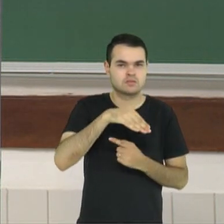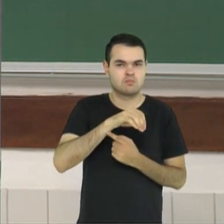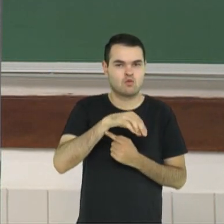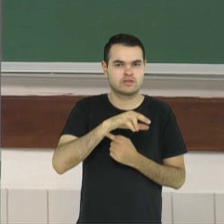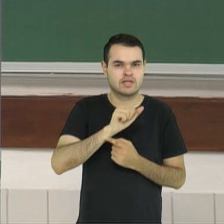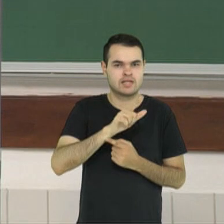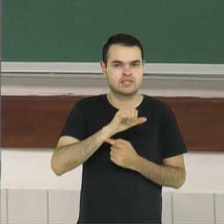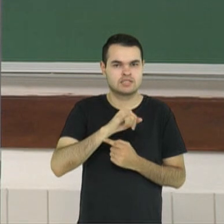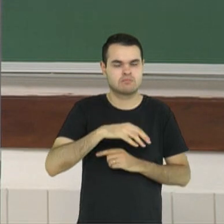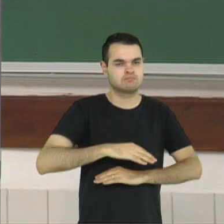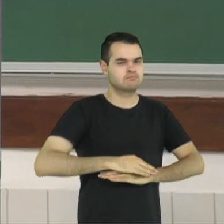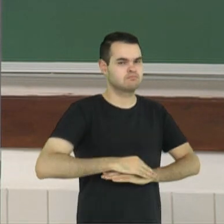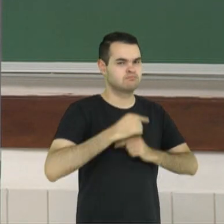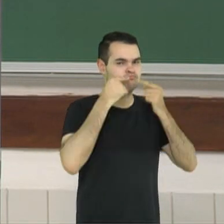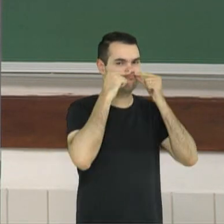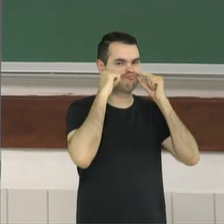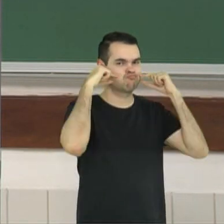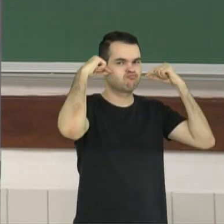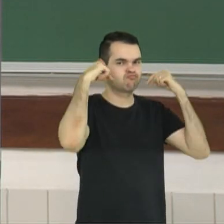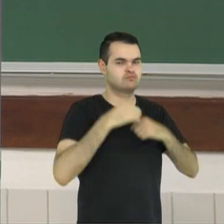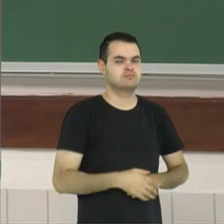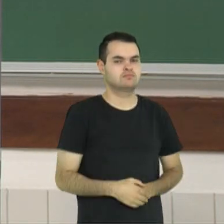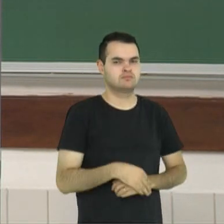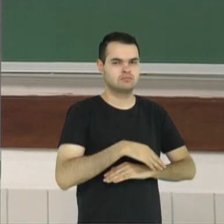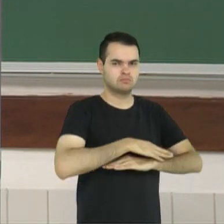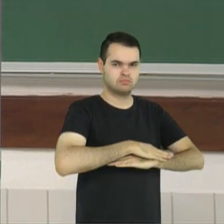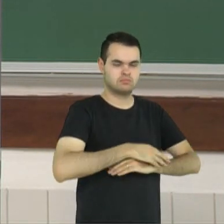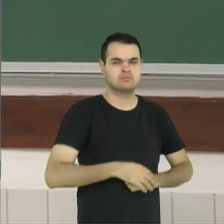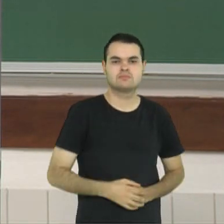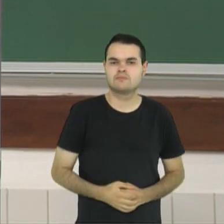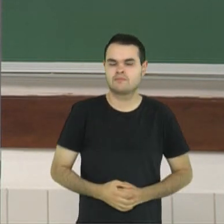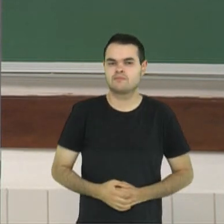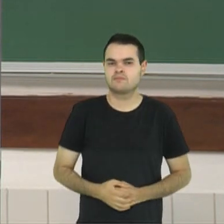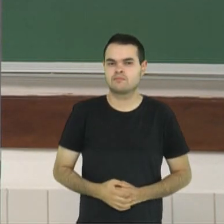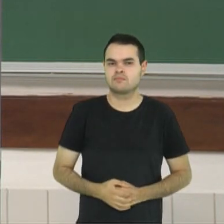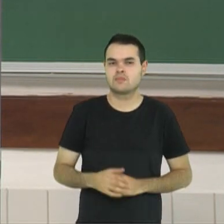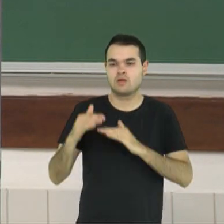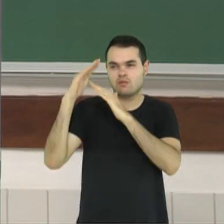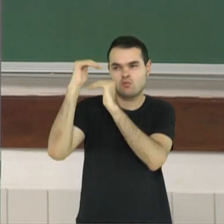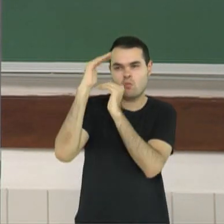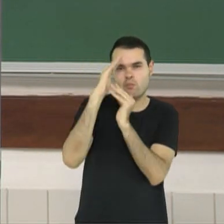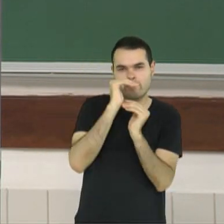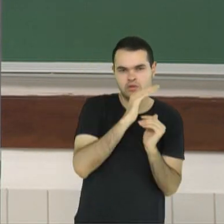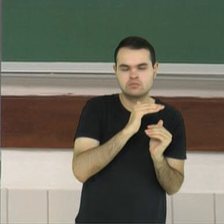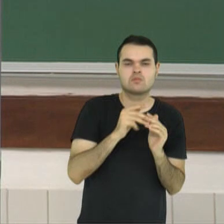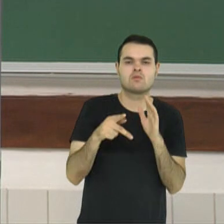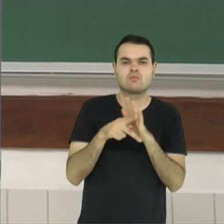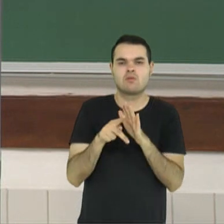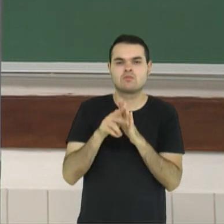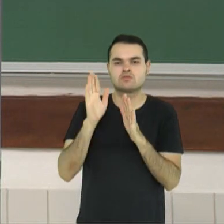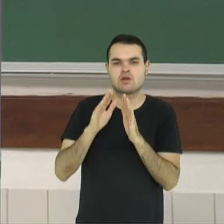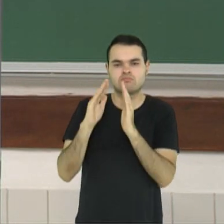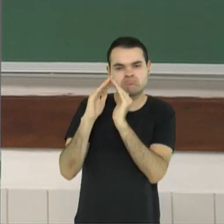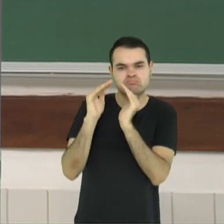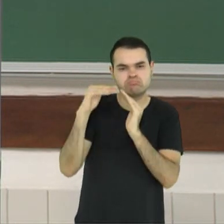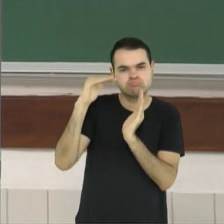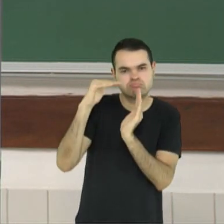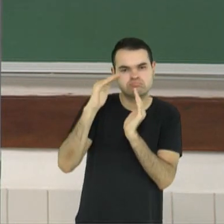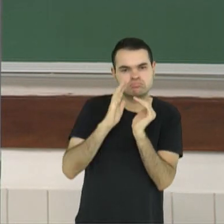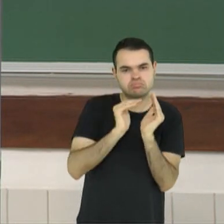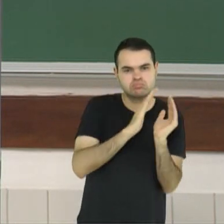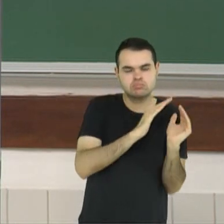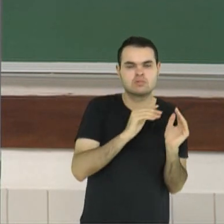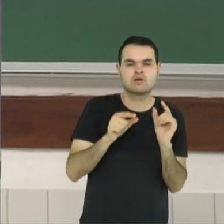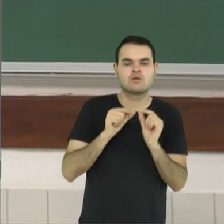bigode. O que acontece? Se a gente analisar, se ele estava pelo cubismo, ele já estava muito atraído pelo figurativo. Ele